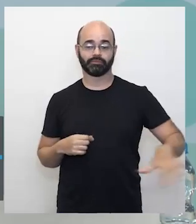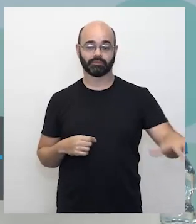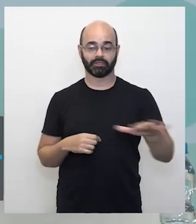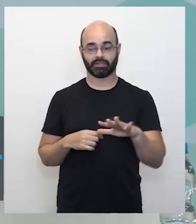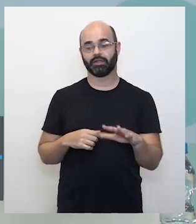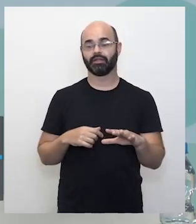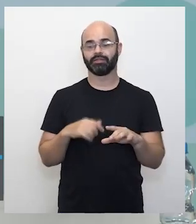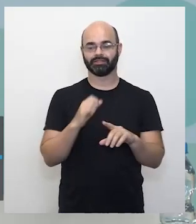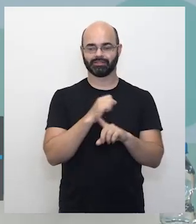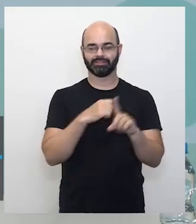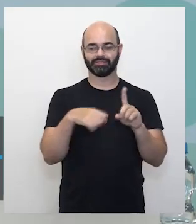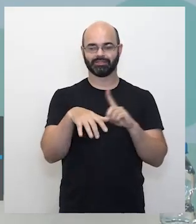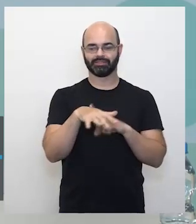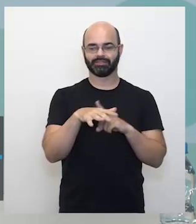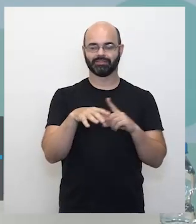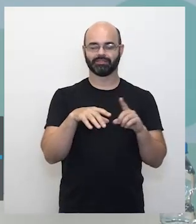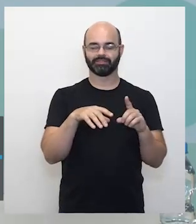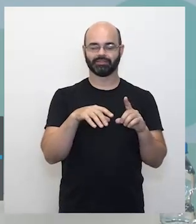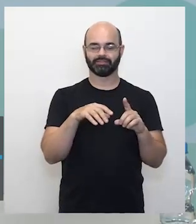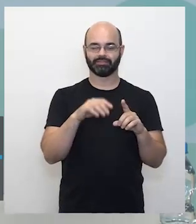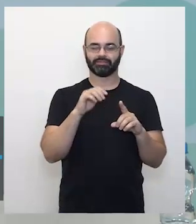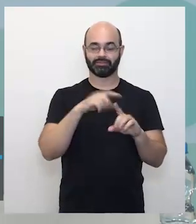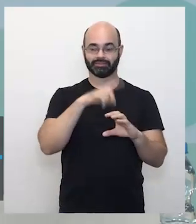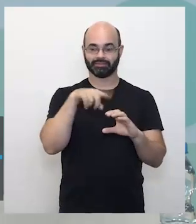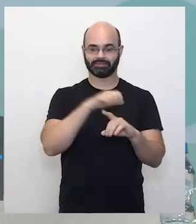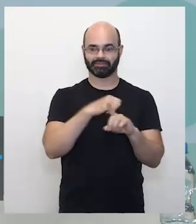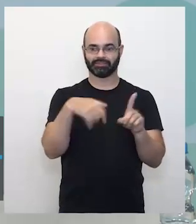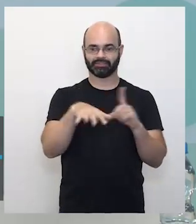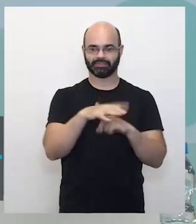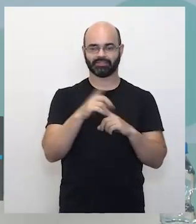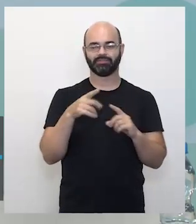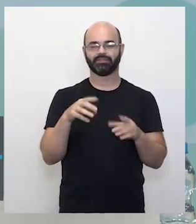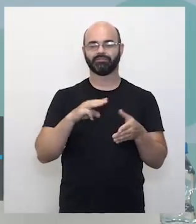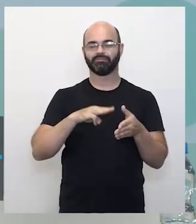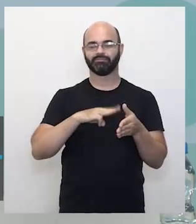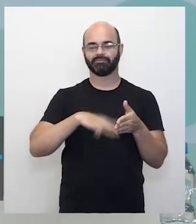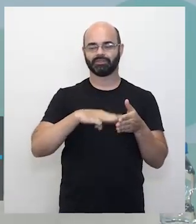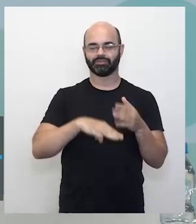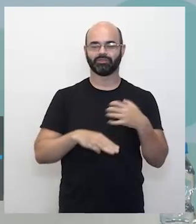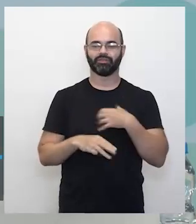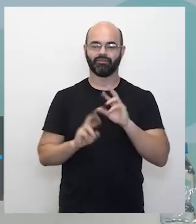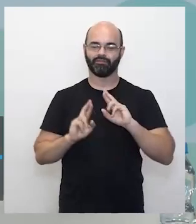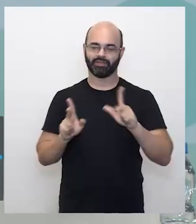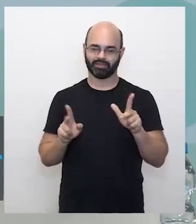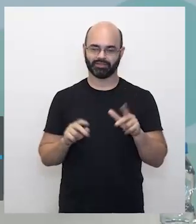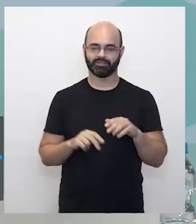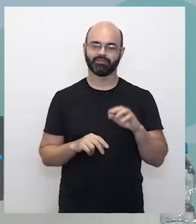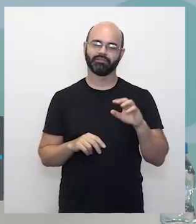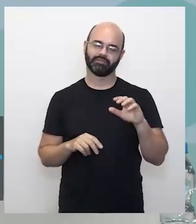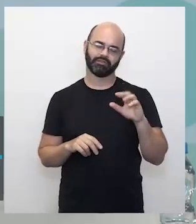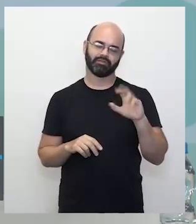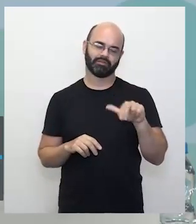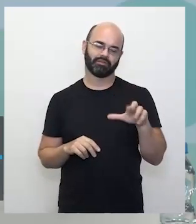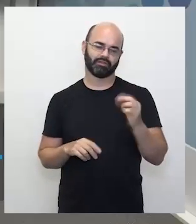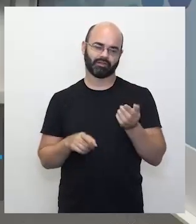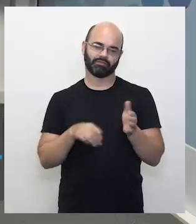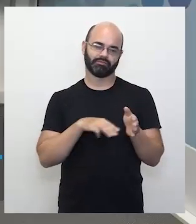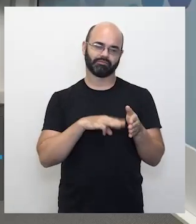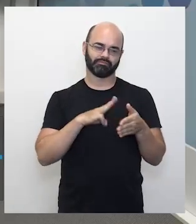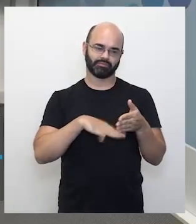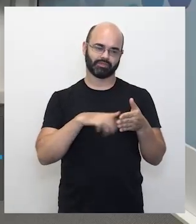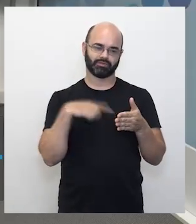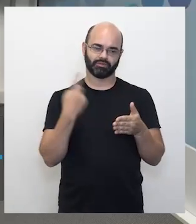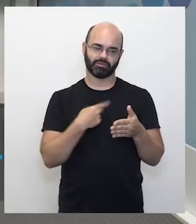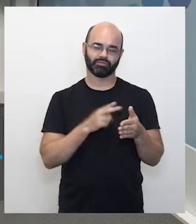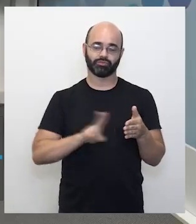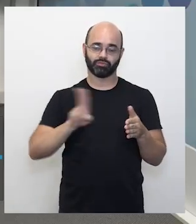sociais, a gente tem métodos diferentes. E isso é muito importante, a gente entender que, dependendo do objeto de estudo, é muito importante que o método que a gente utilize